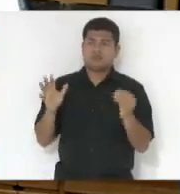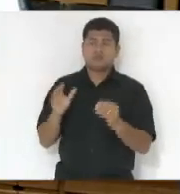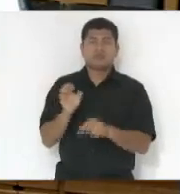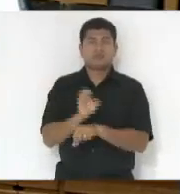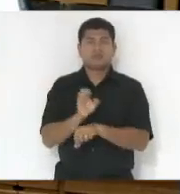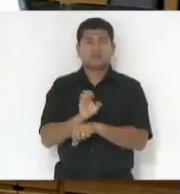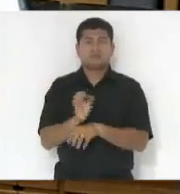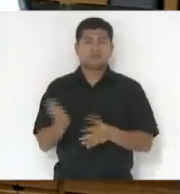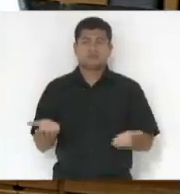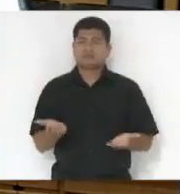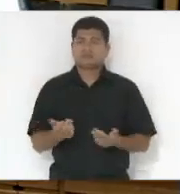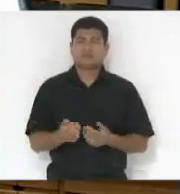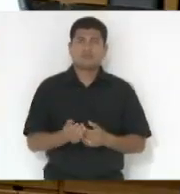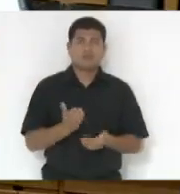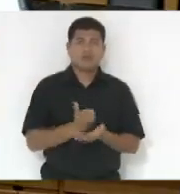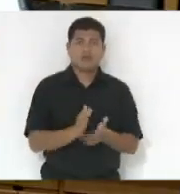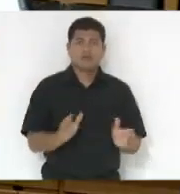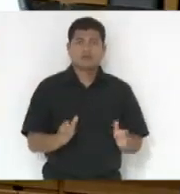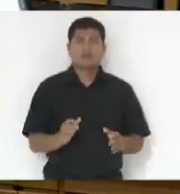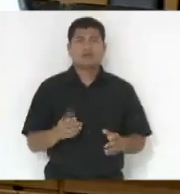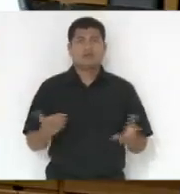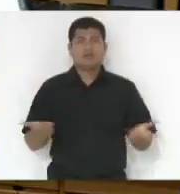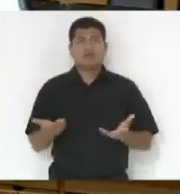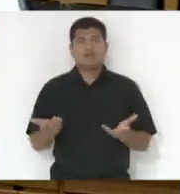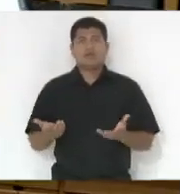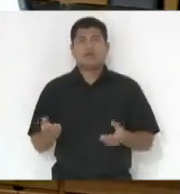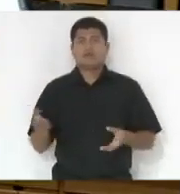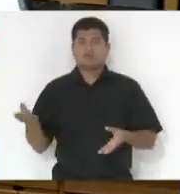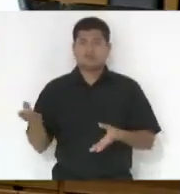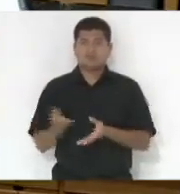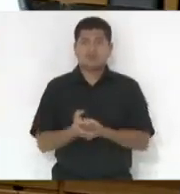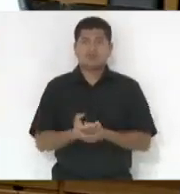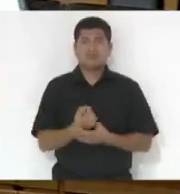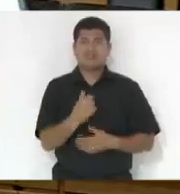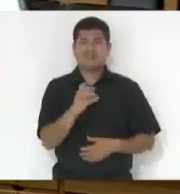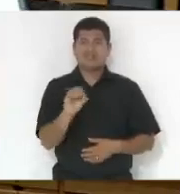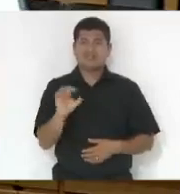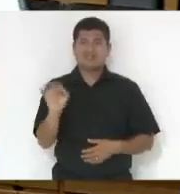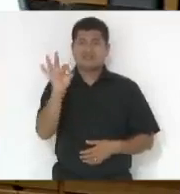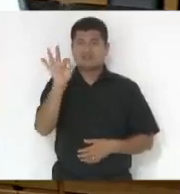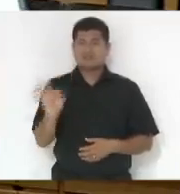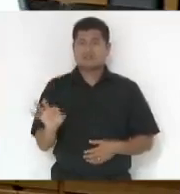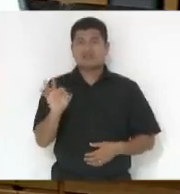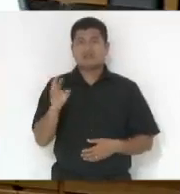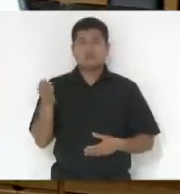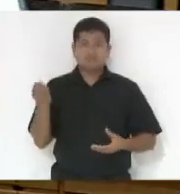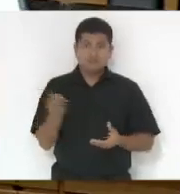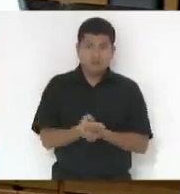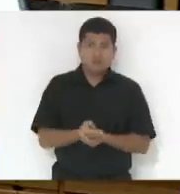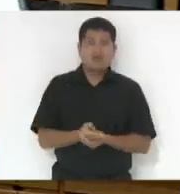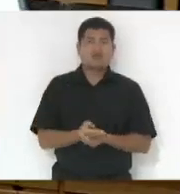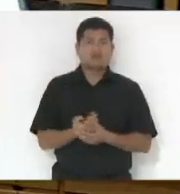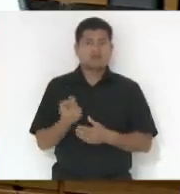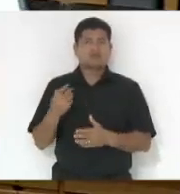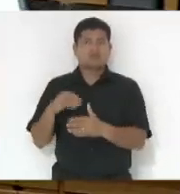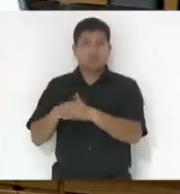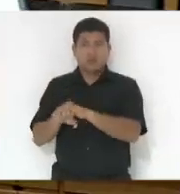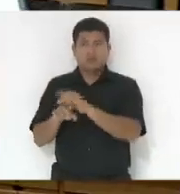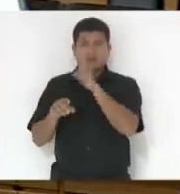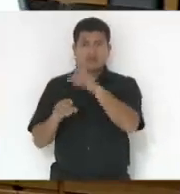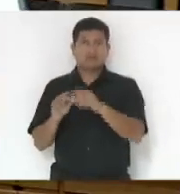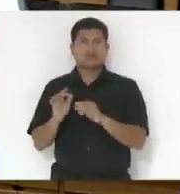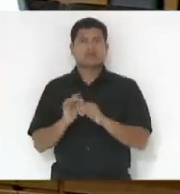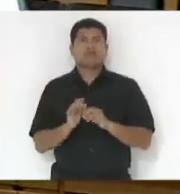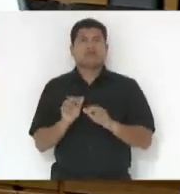se fazer por protocolos de intenção. 100% dos protocolos de intenção estão lá arquivados. Então, o secretário ele